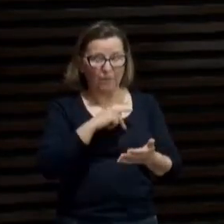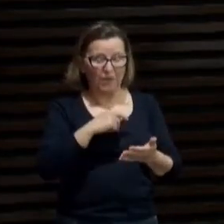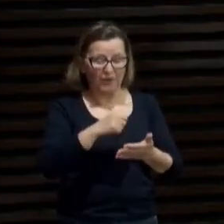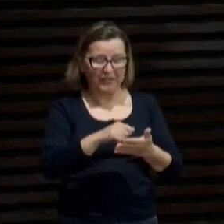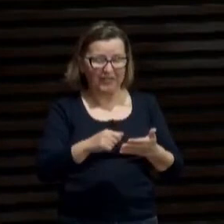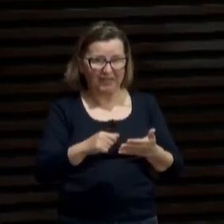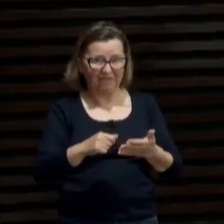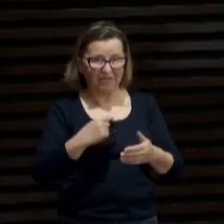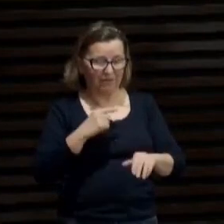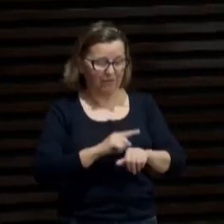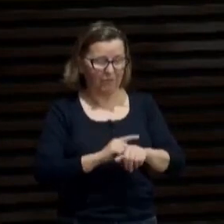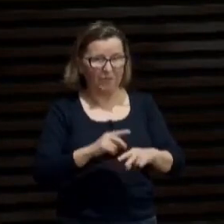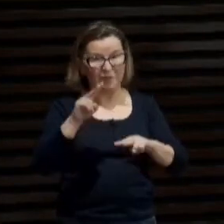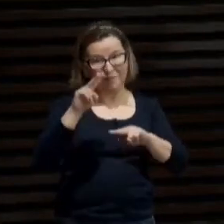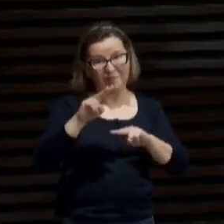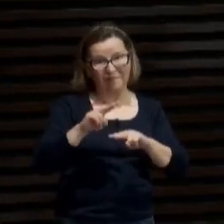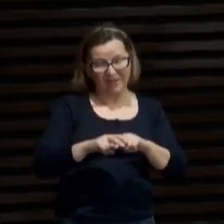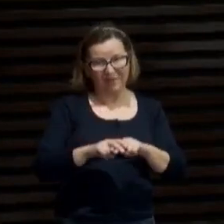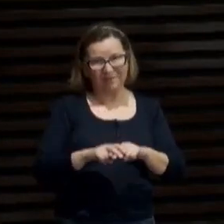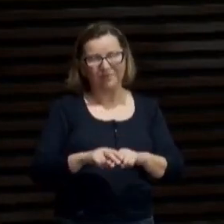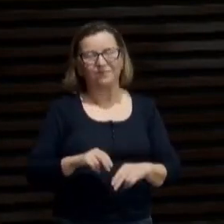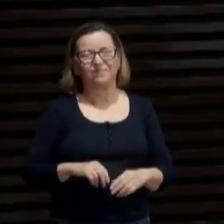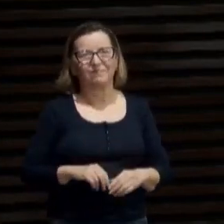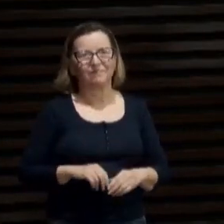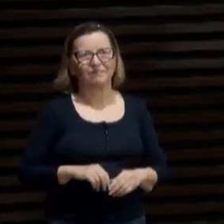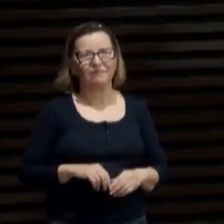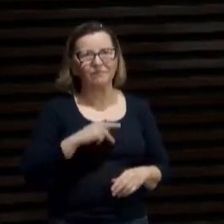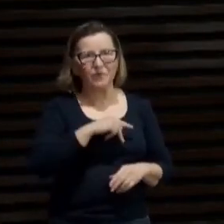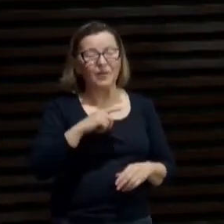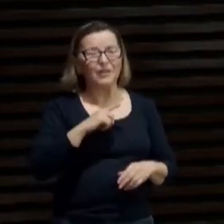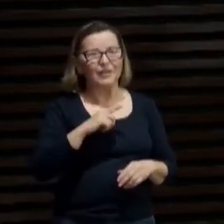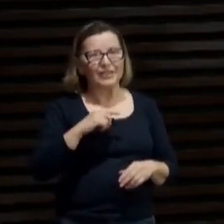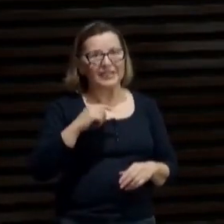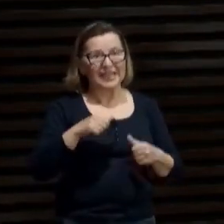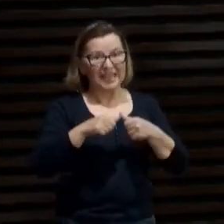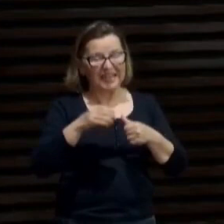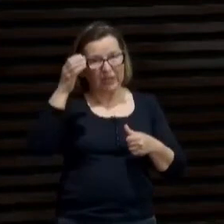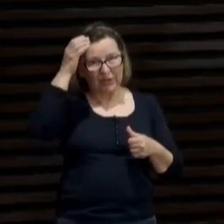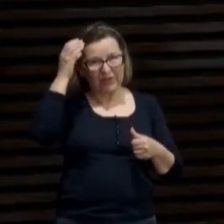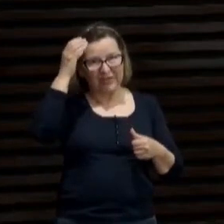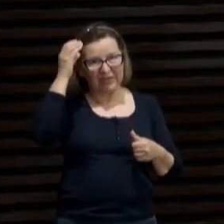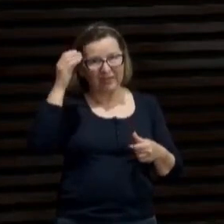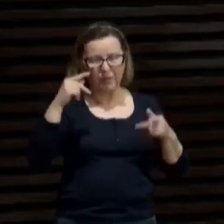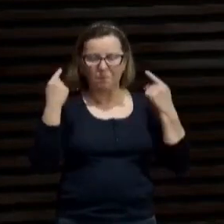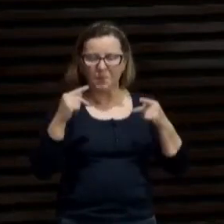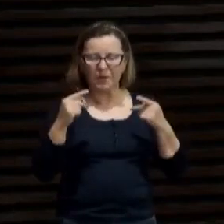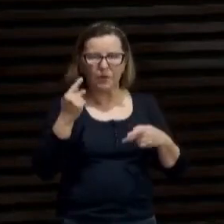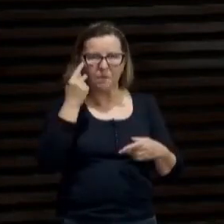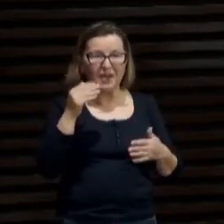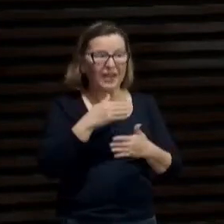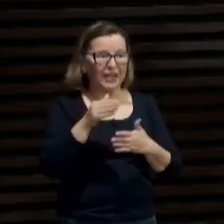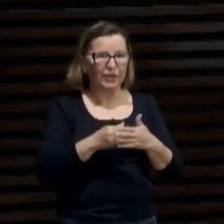O propósito de Deus é muito maior do que o nosso e Paulo tinha essa consciência. Ele pregou para toda a guarda pretoriana quando ele estava